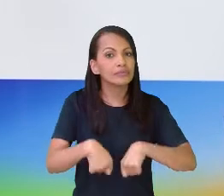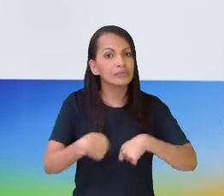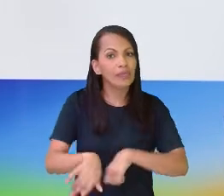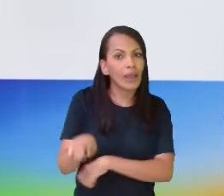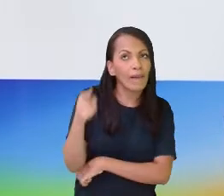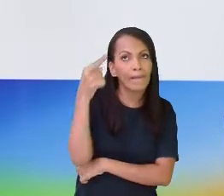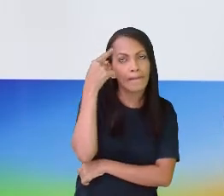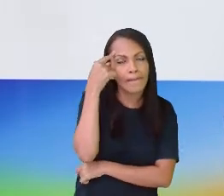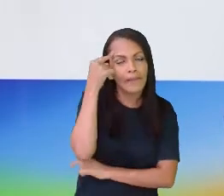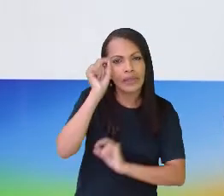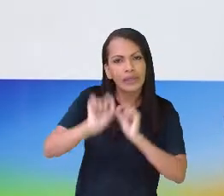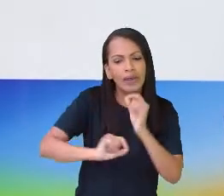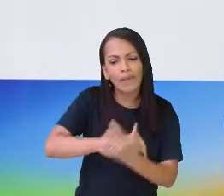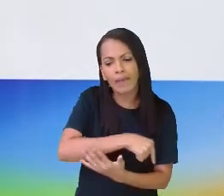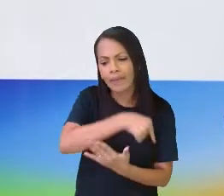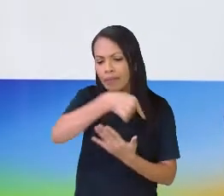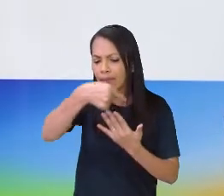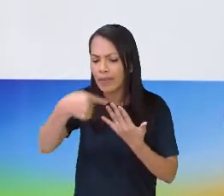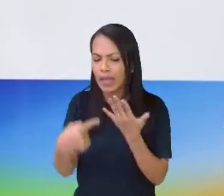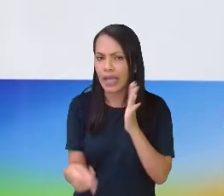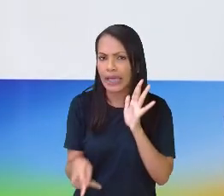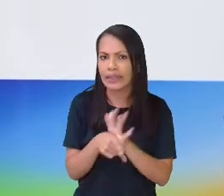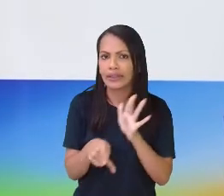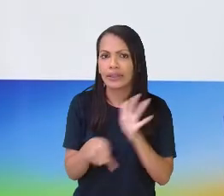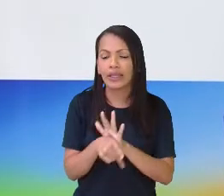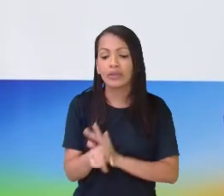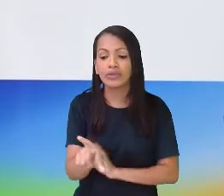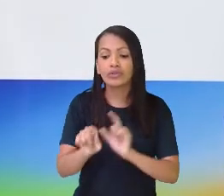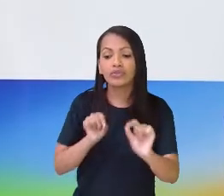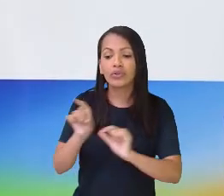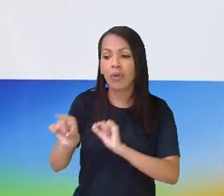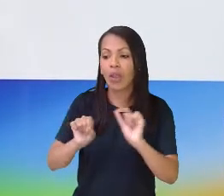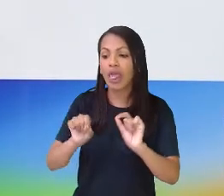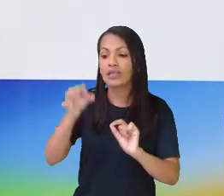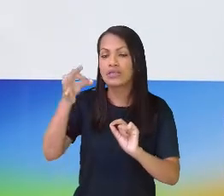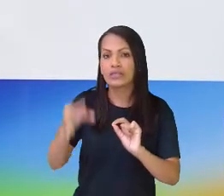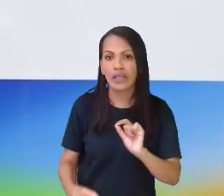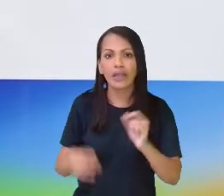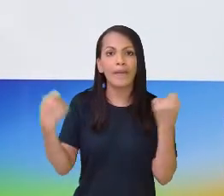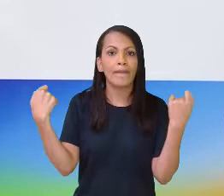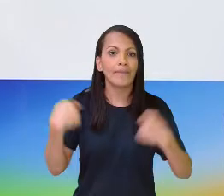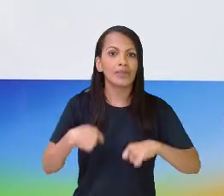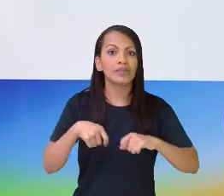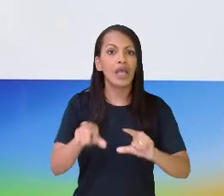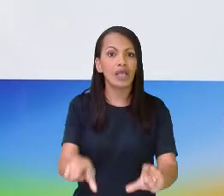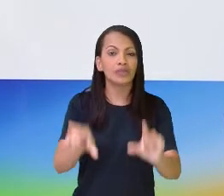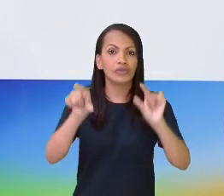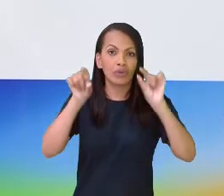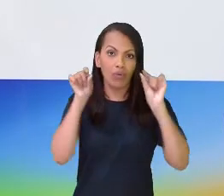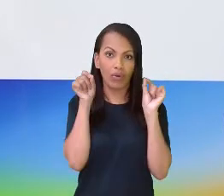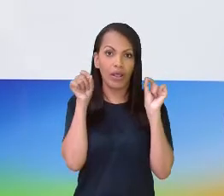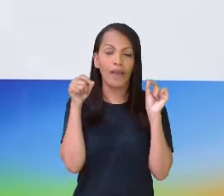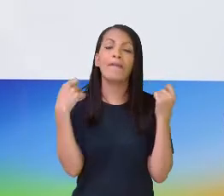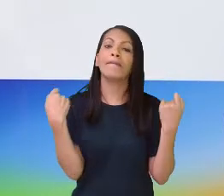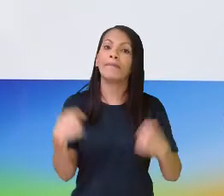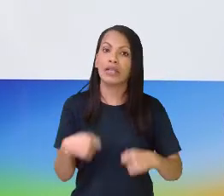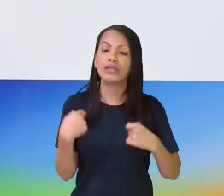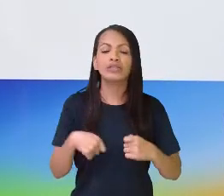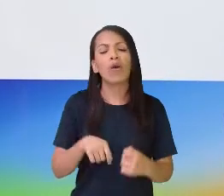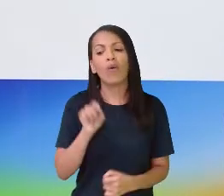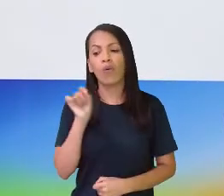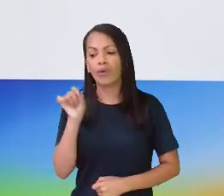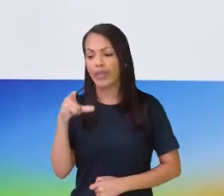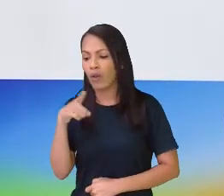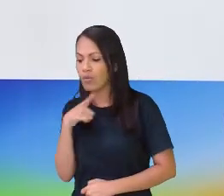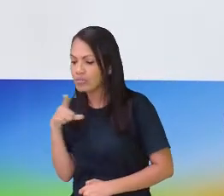nos subsídios que a gente tem para a tomada de decisão, porque a gente vai precisar escolher, a gente vai precisar delimitar o que é que eu